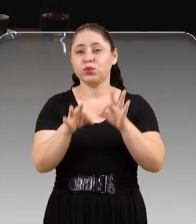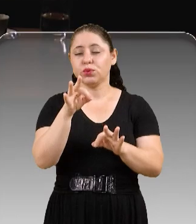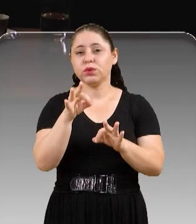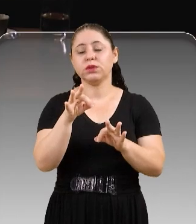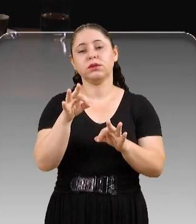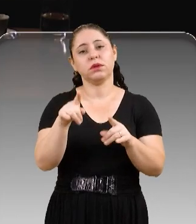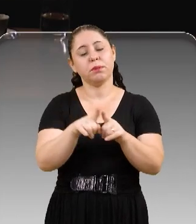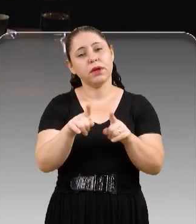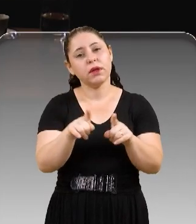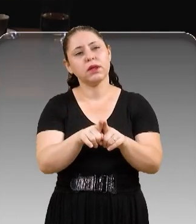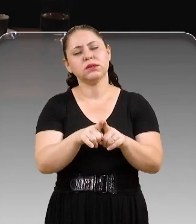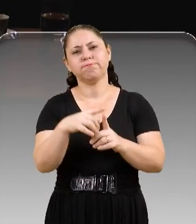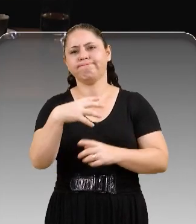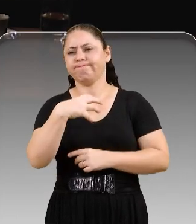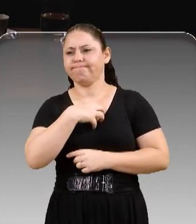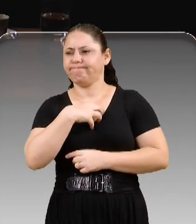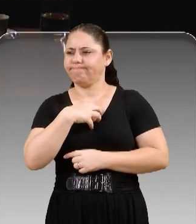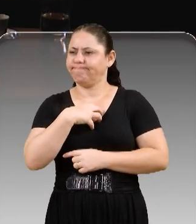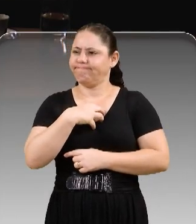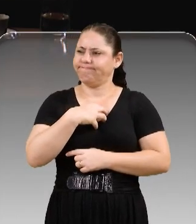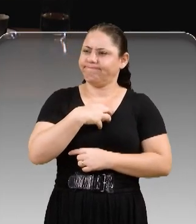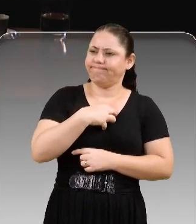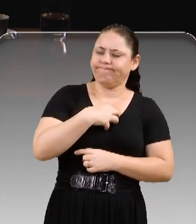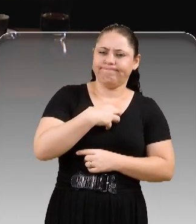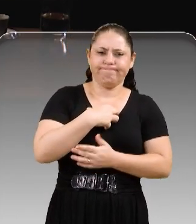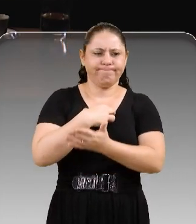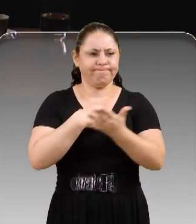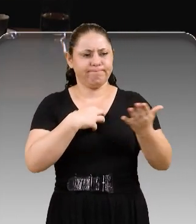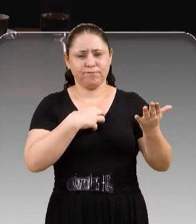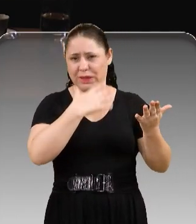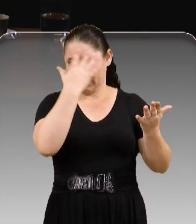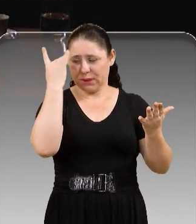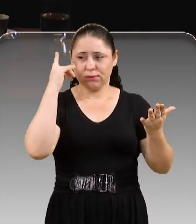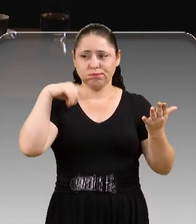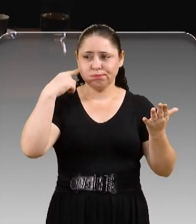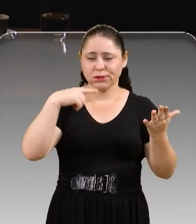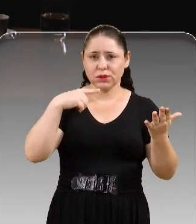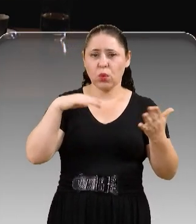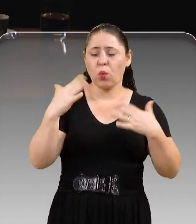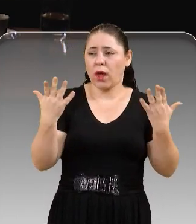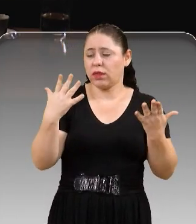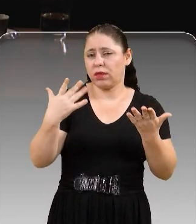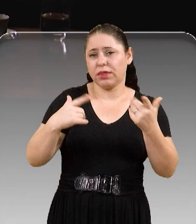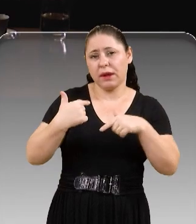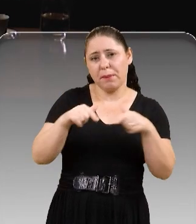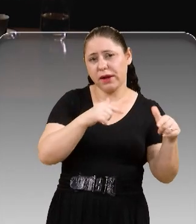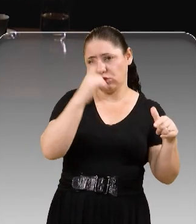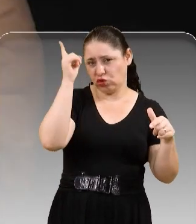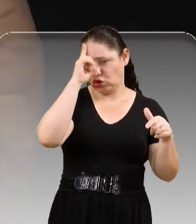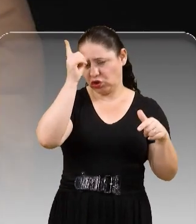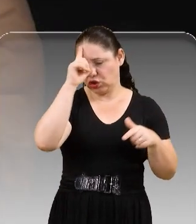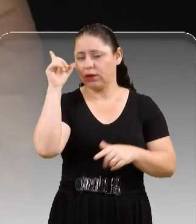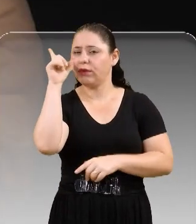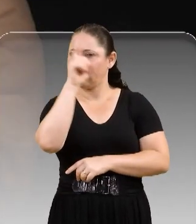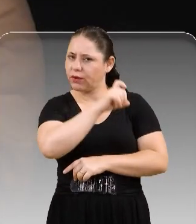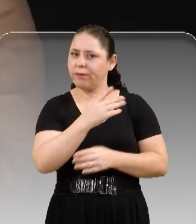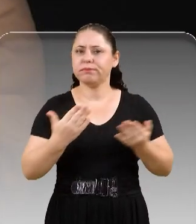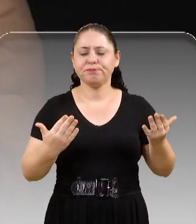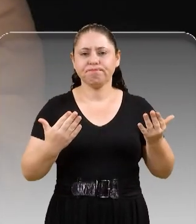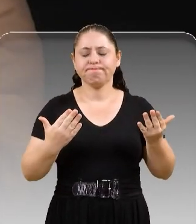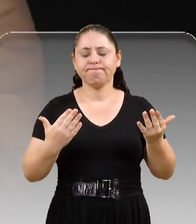os dramas experimentados pelo advogado nas suas postulações no dia a dia.